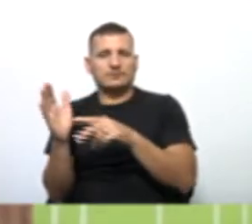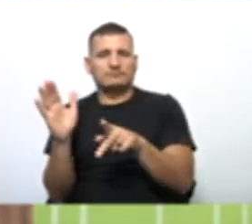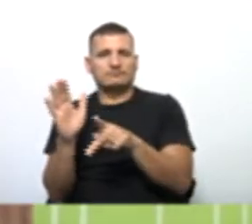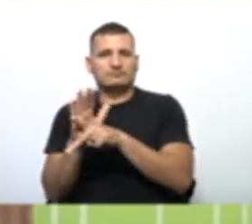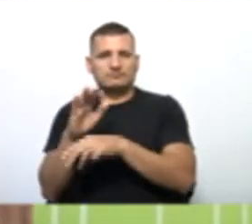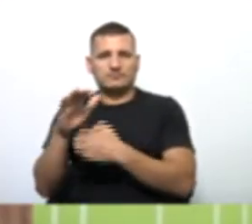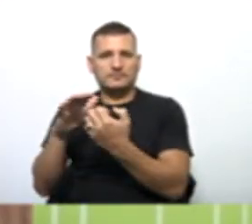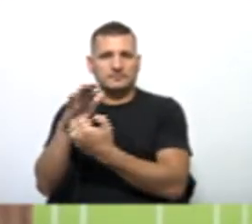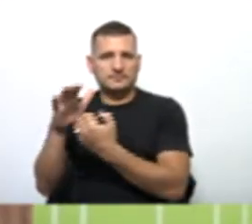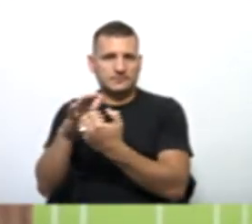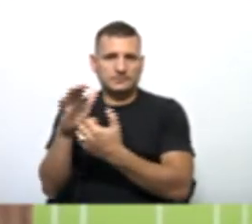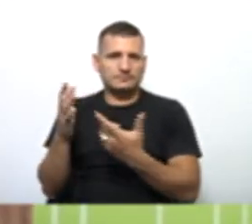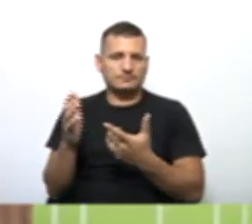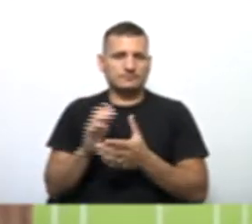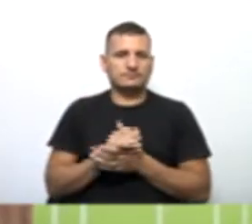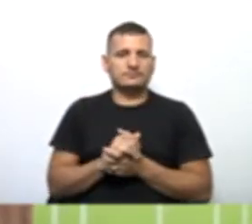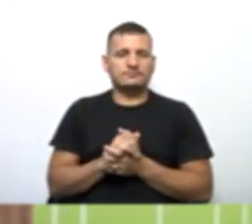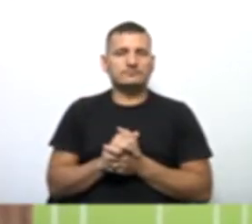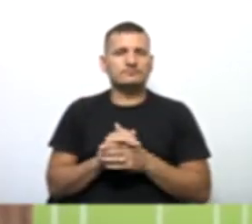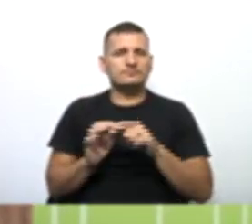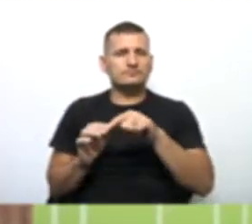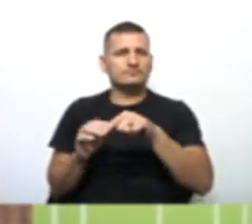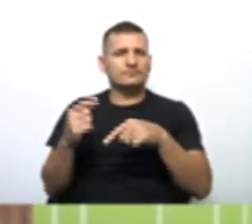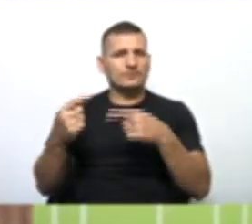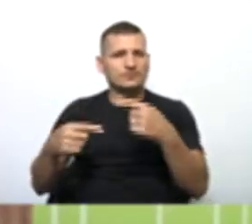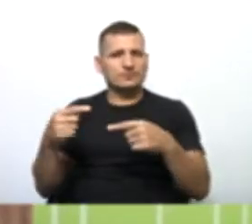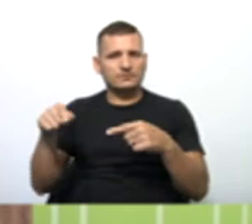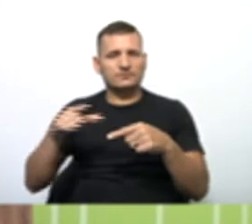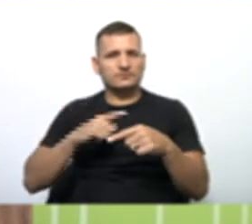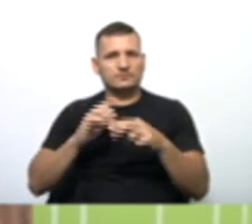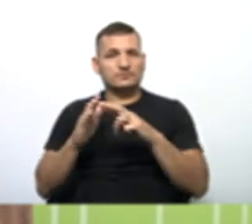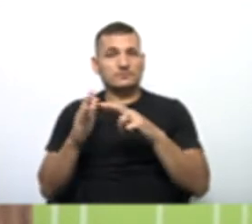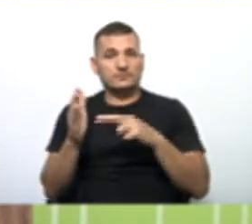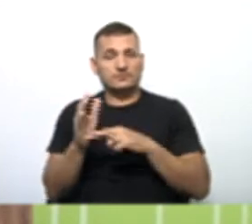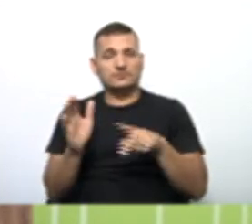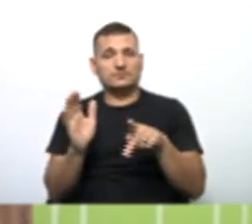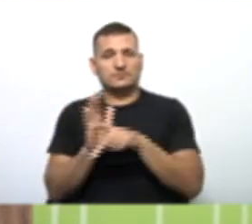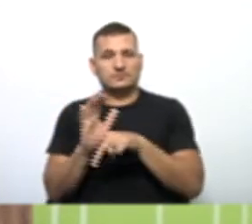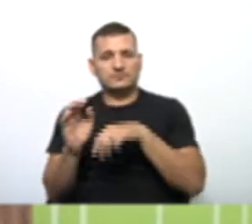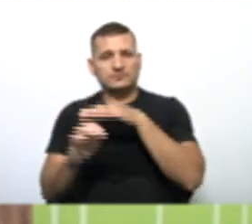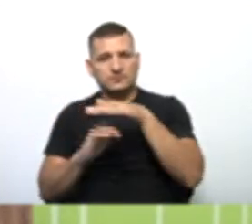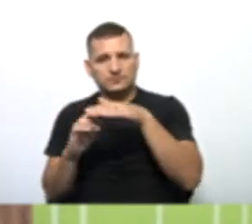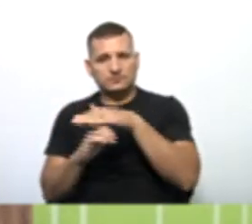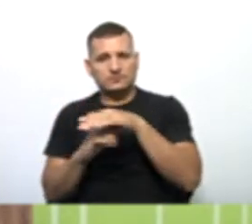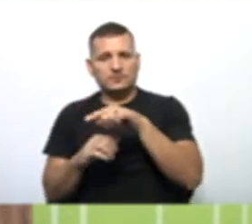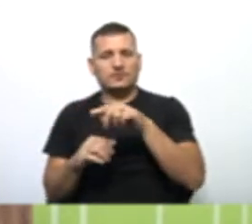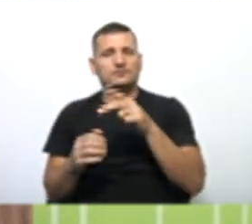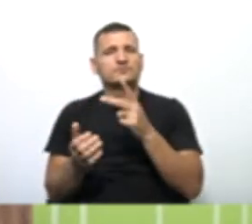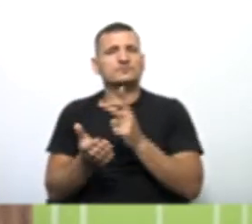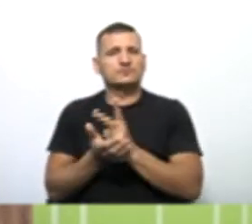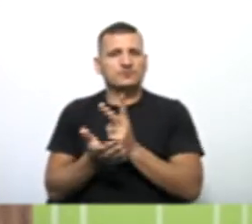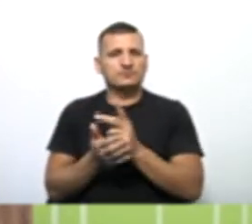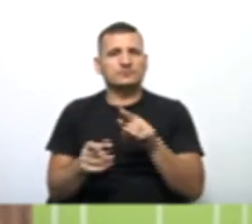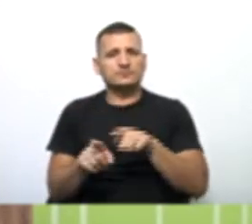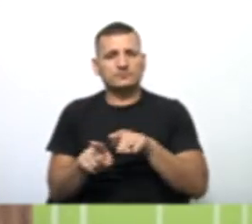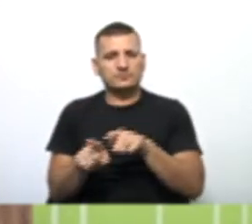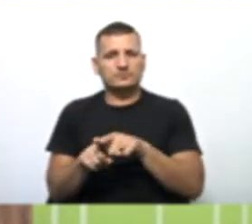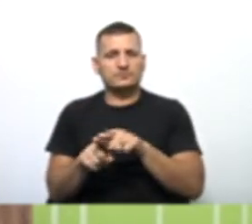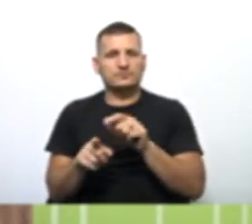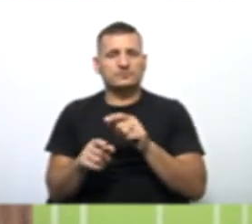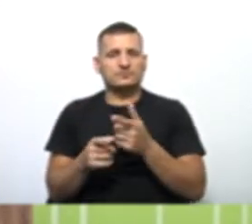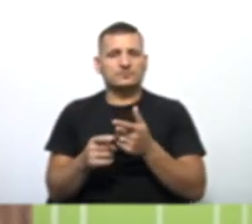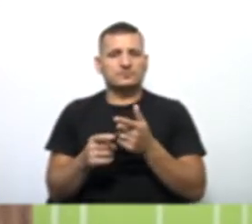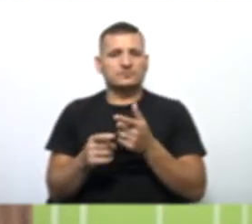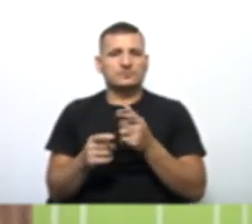E essas políticas, além de ter as regras institucionais, elas devem estar sempre prevendo também o cumprimento